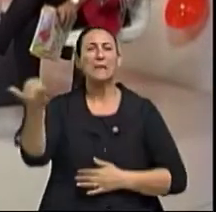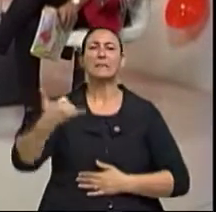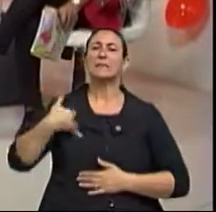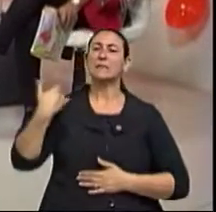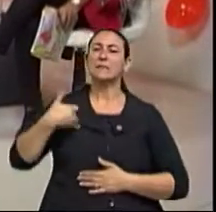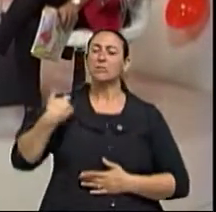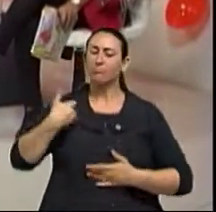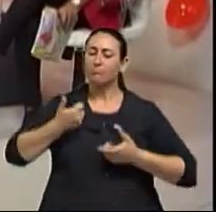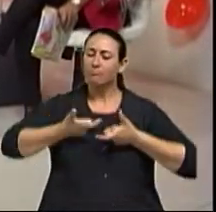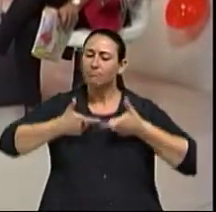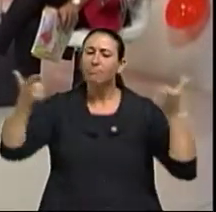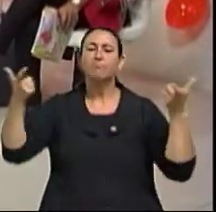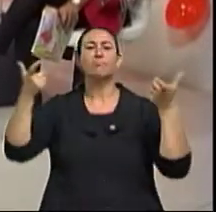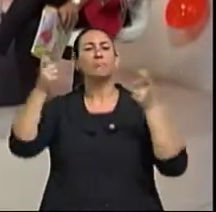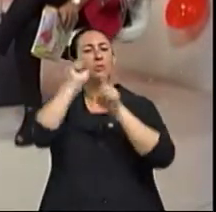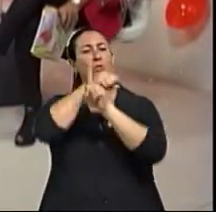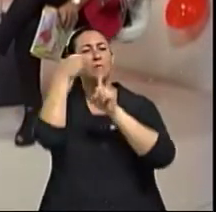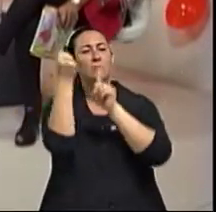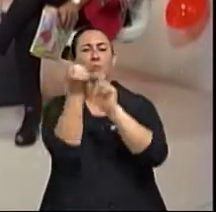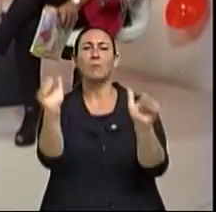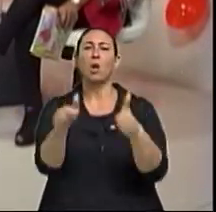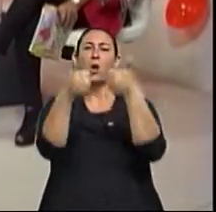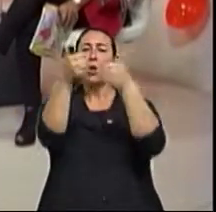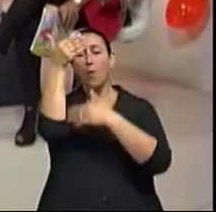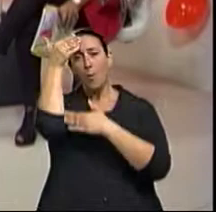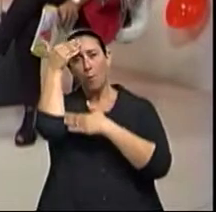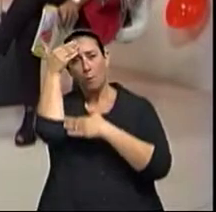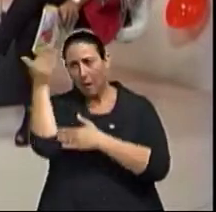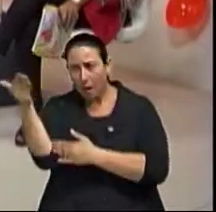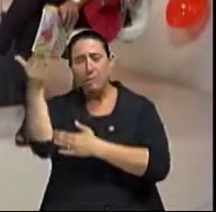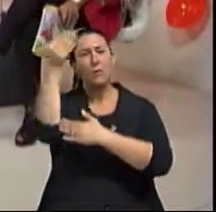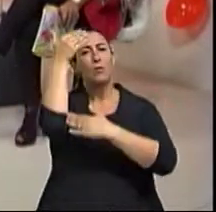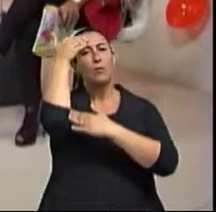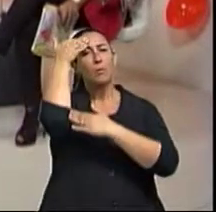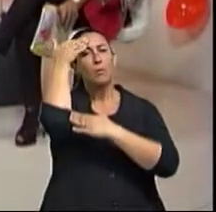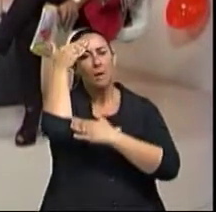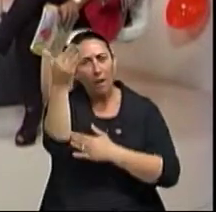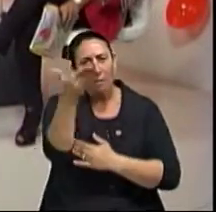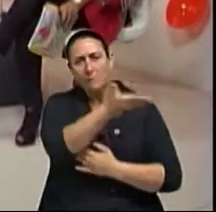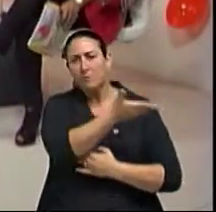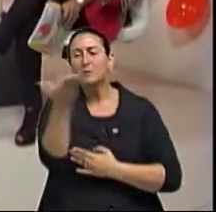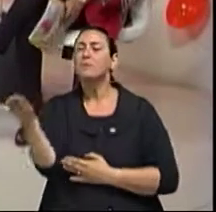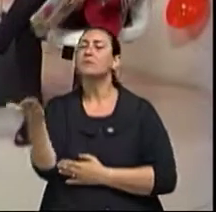idade e contribuindo mais para uma sociedade melhor. Obrigada a vocês, obrigada doutor,